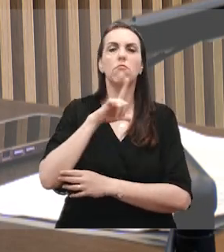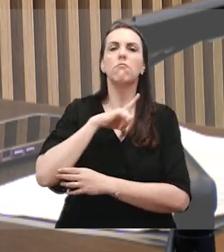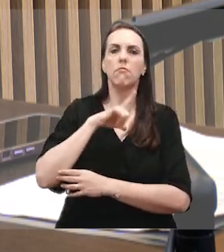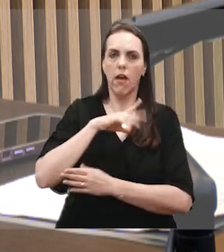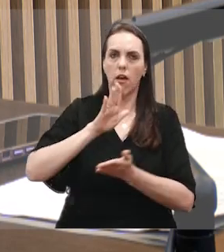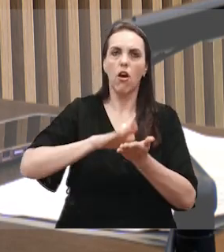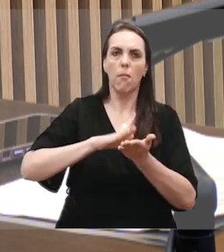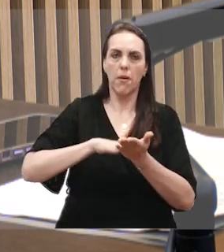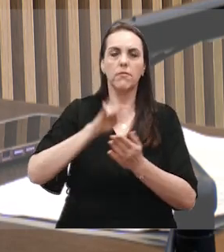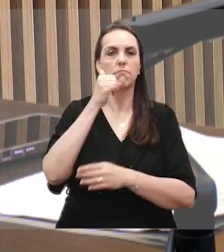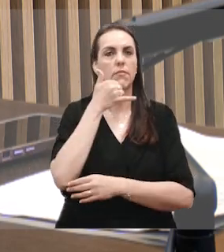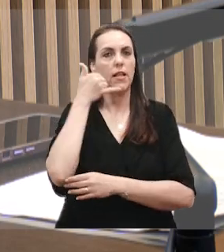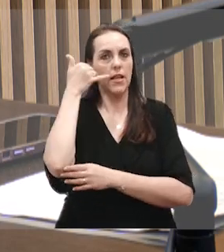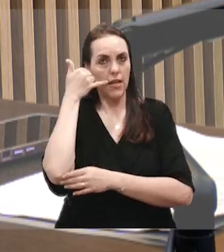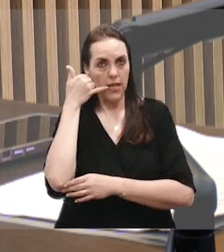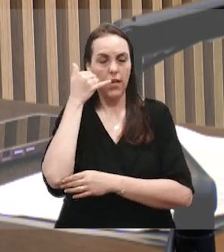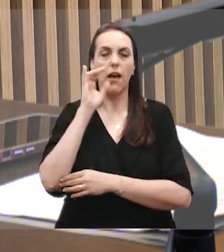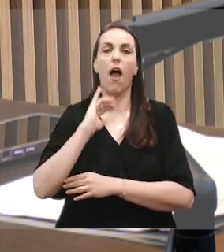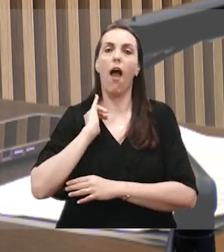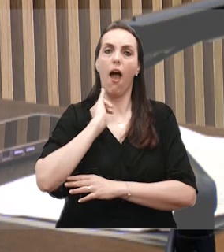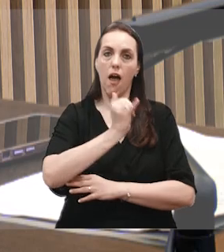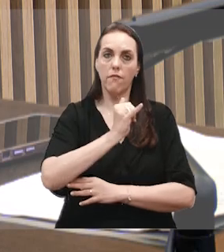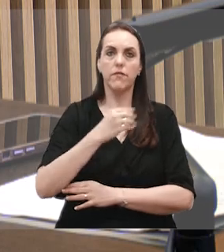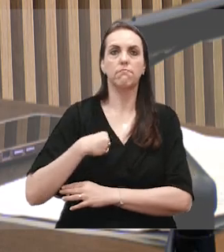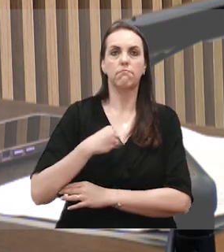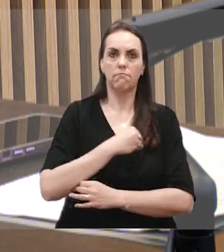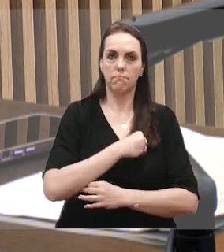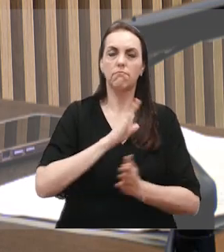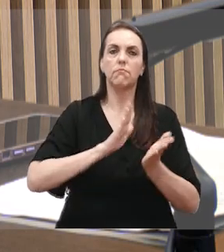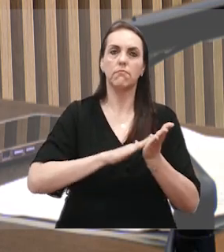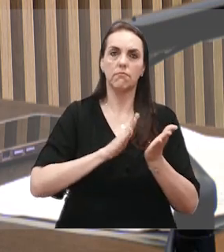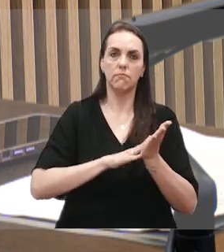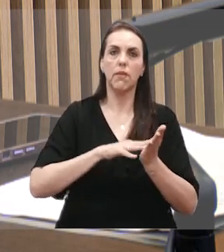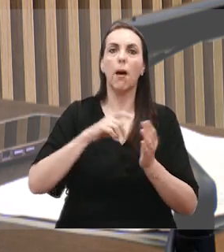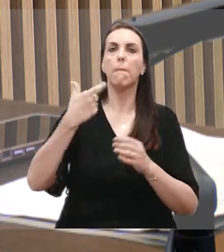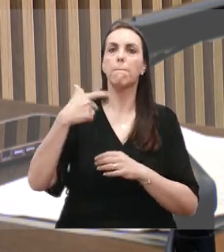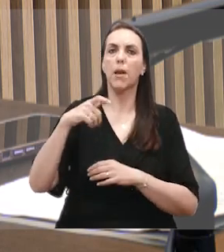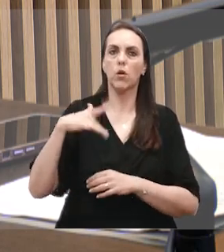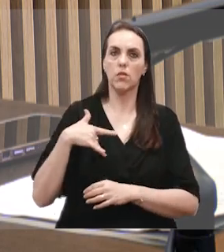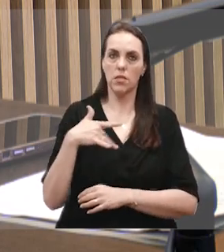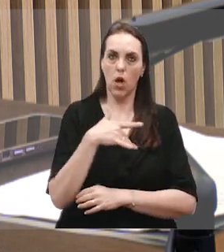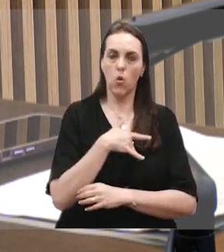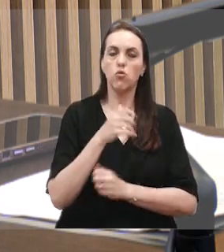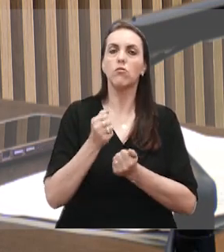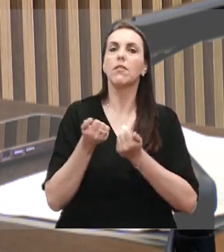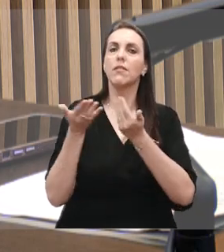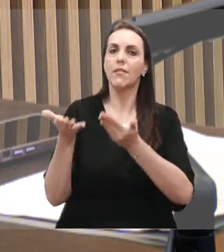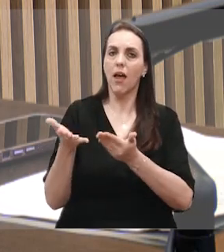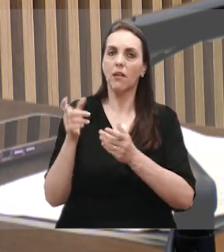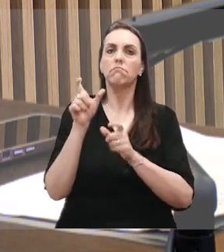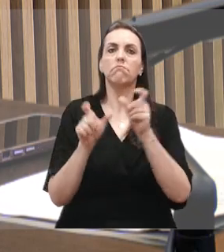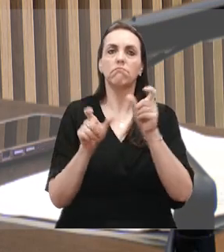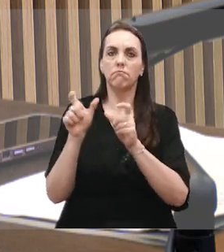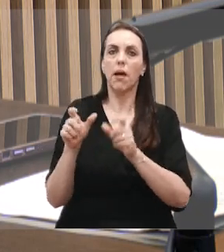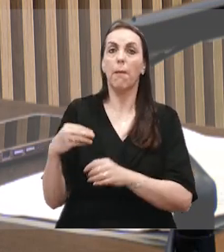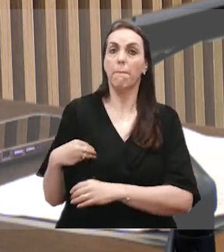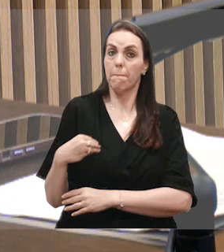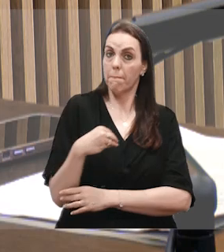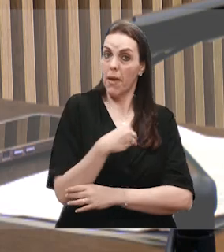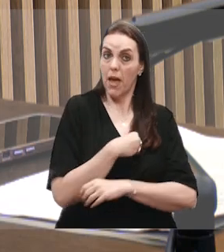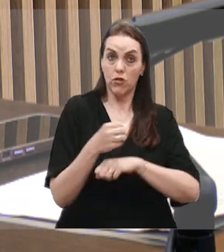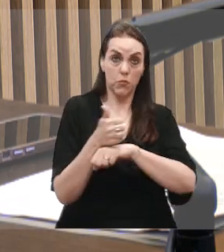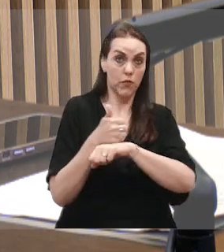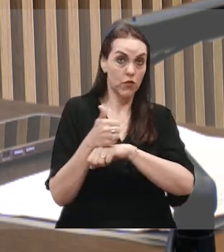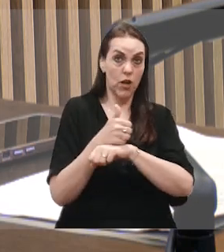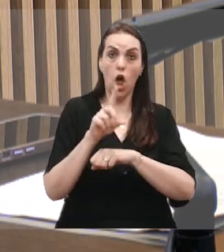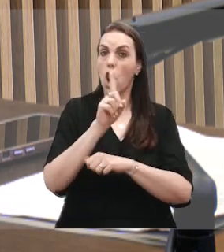plano de saúde, identifica o médico que está fazendo essa cobrança e o plano tem que te dar médicos que não façam essa cobrança, porque o plano